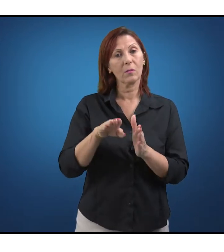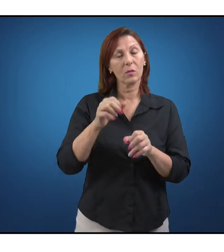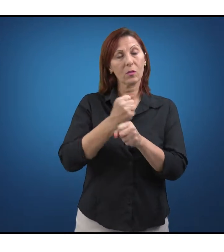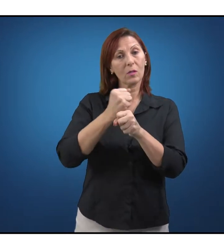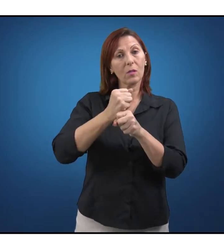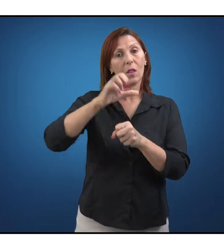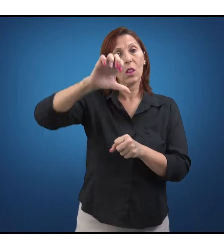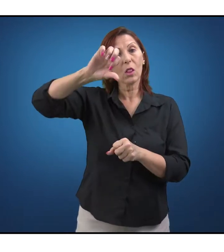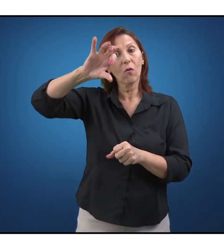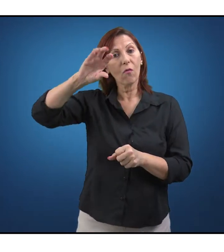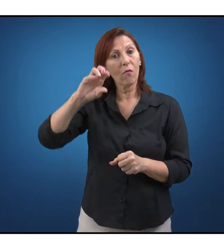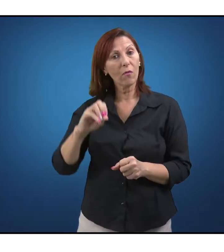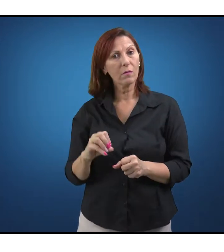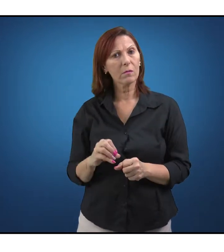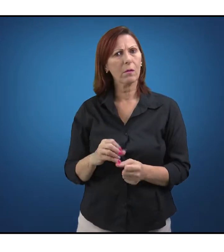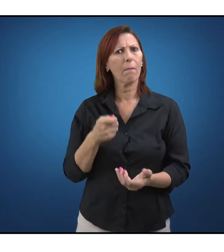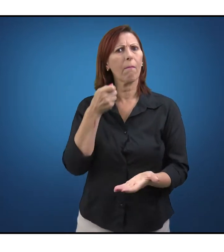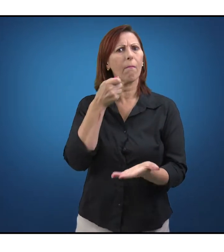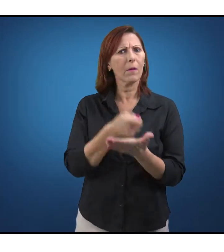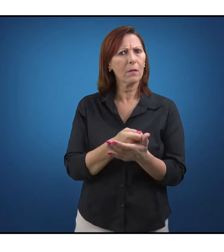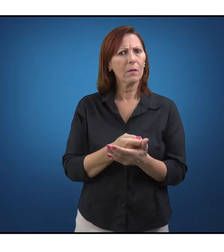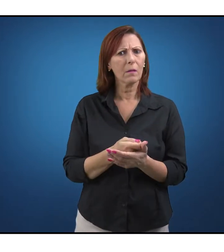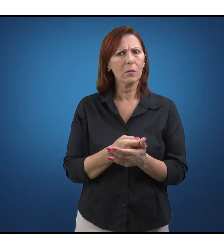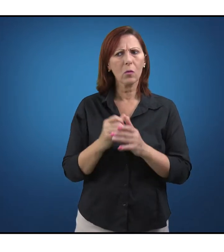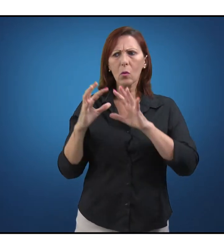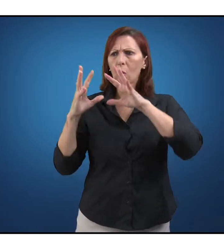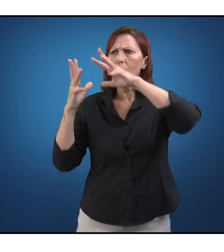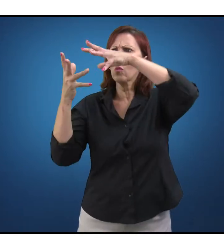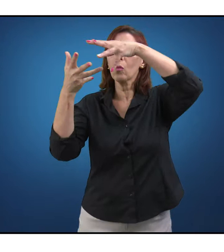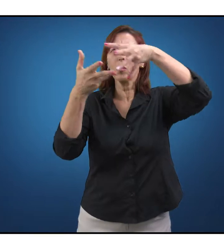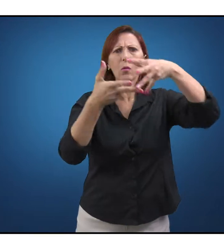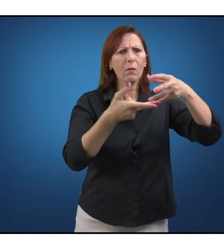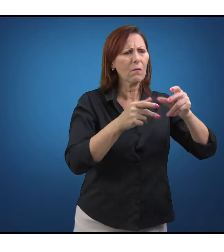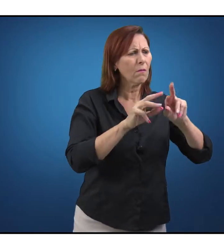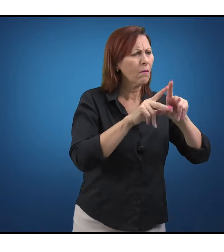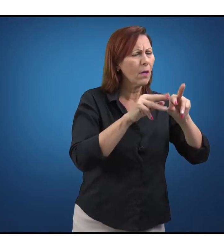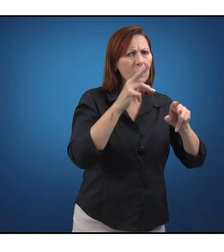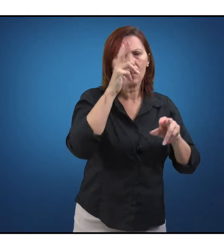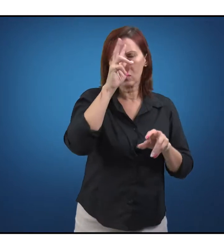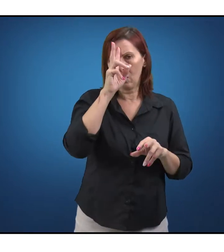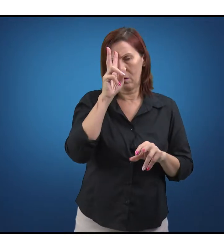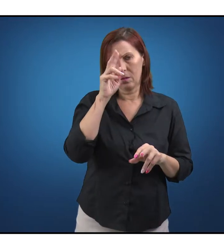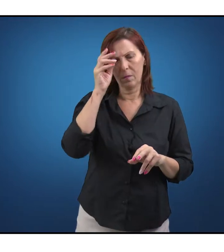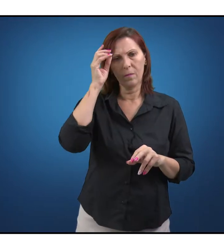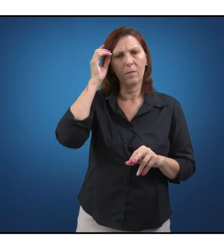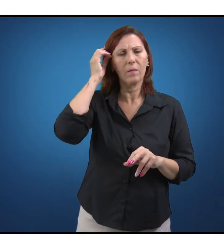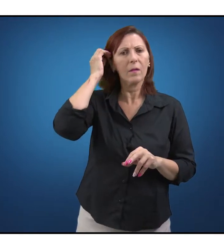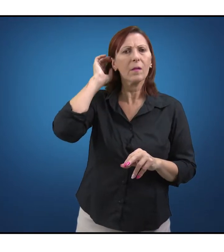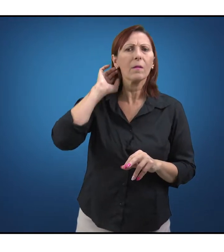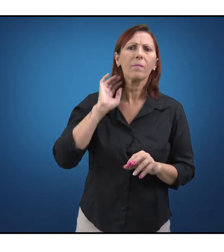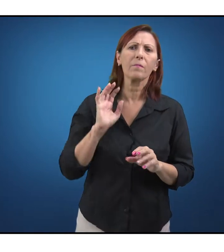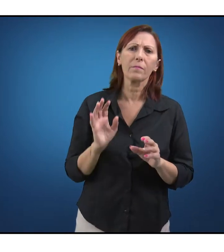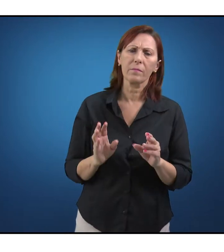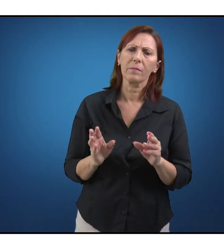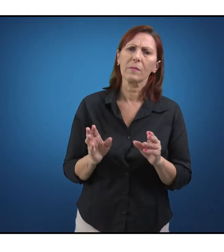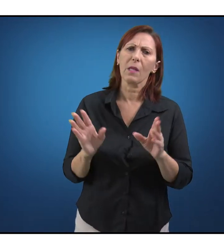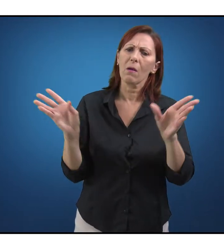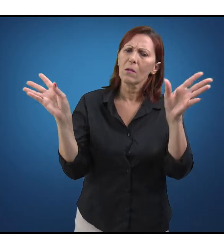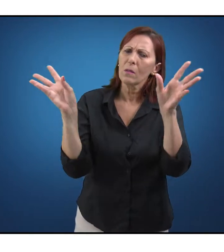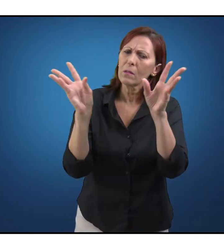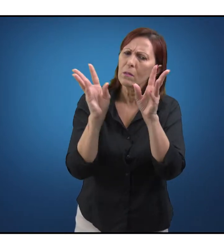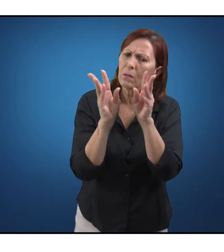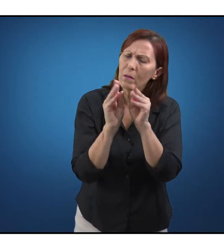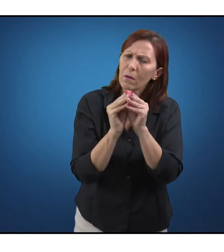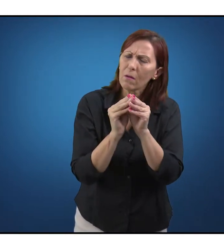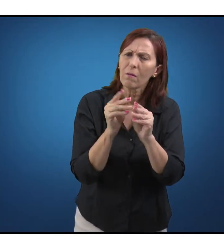90, e os anos 90 é marcado a nível de mundo por vários fatos. Eu, resumidamente, vou falar do